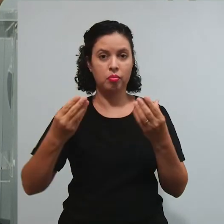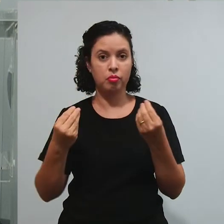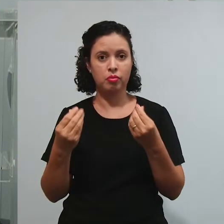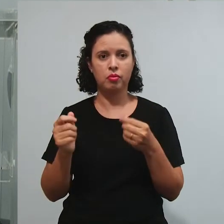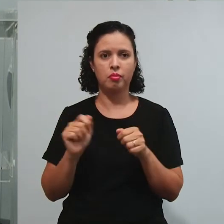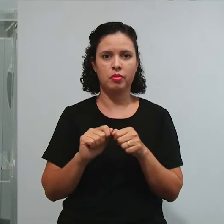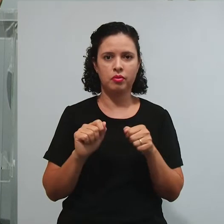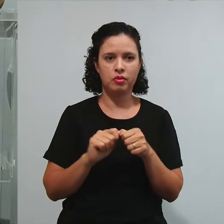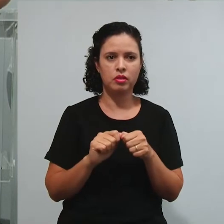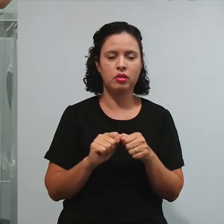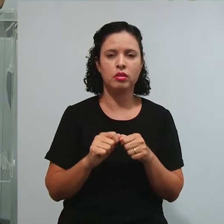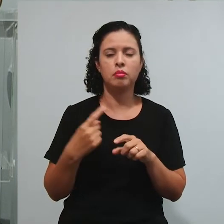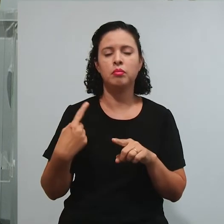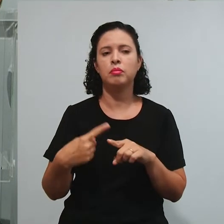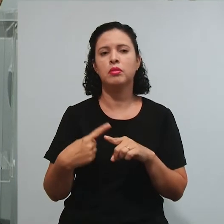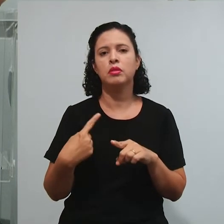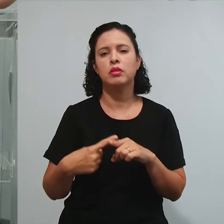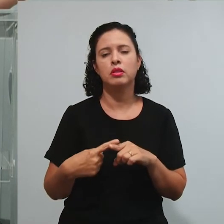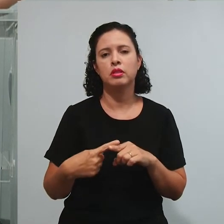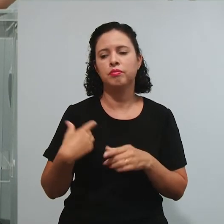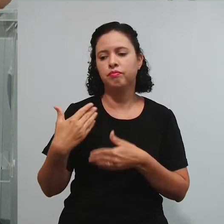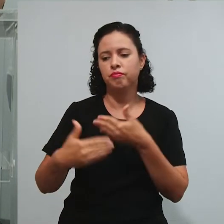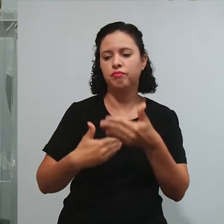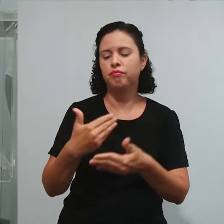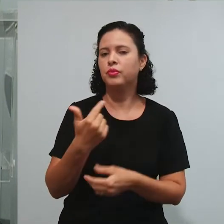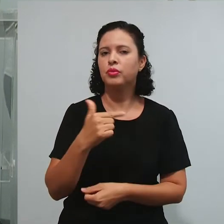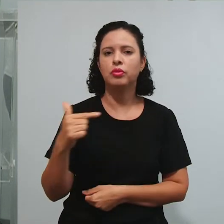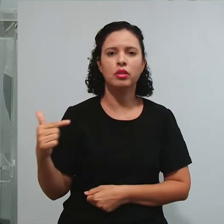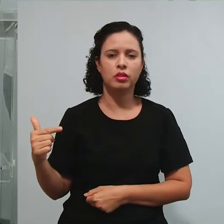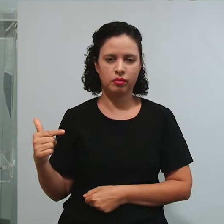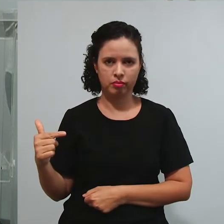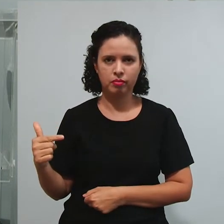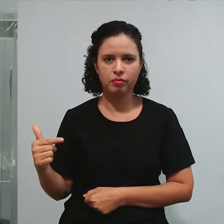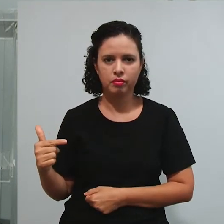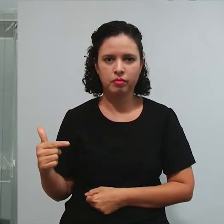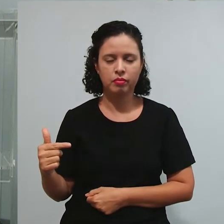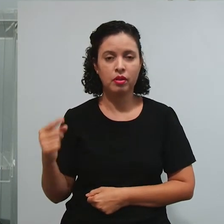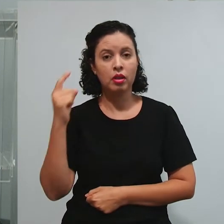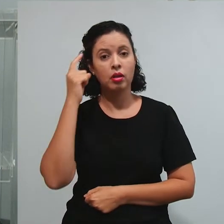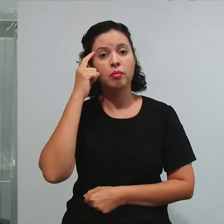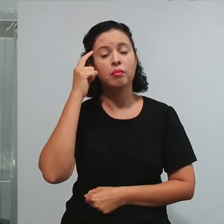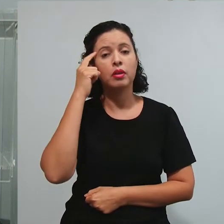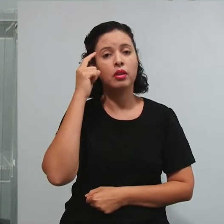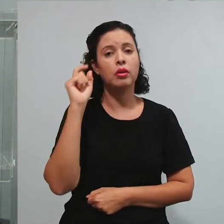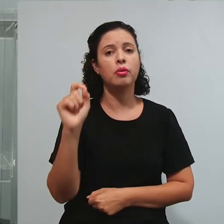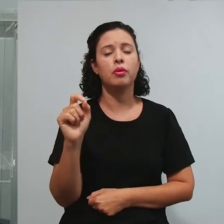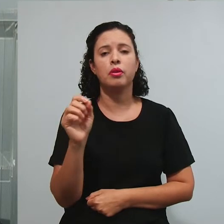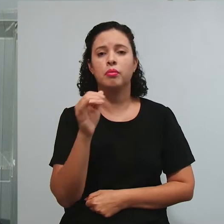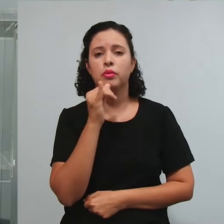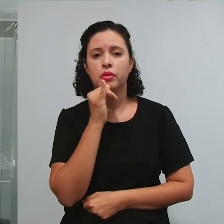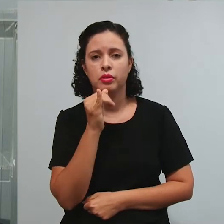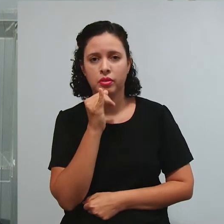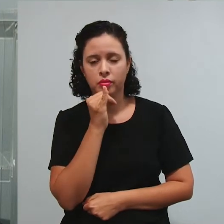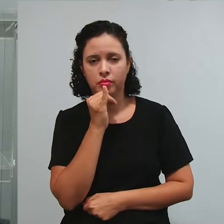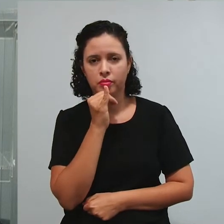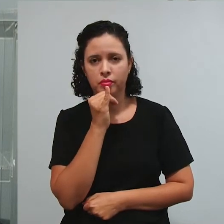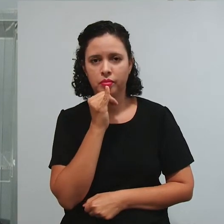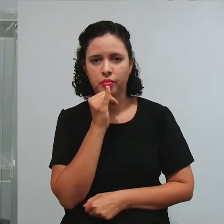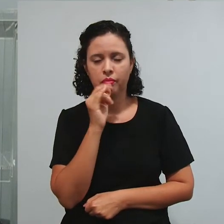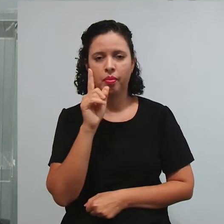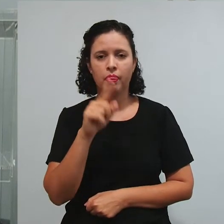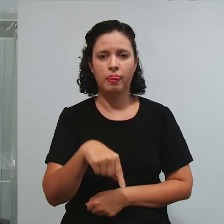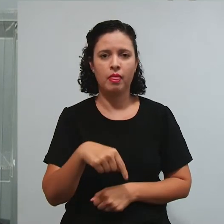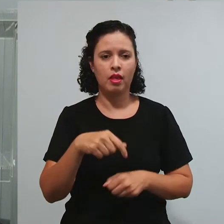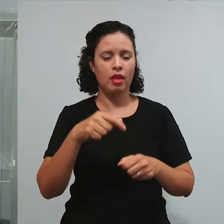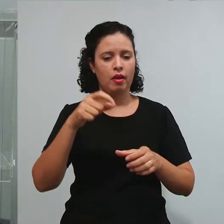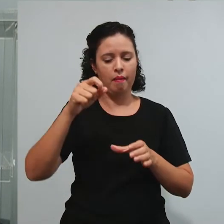mesma coisa, porque senão a coisa não flui, né? Imaginem, por exemplo, numa plantação,